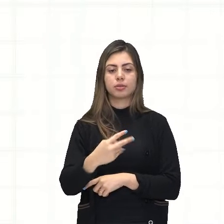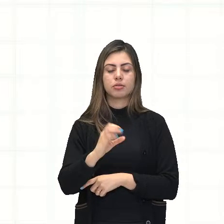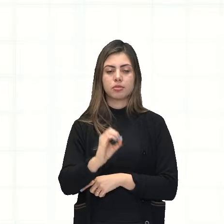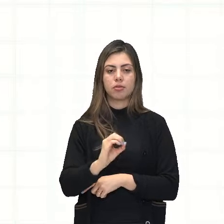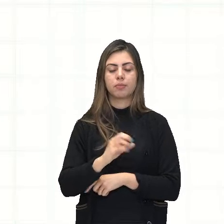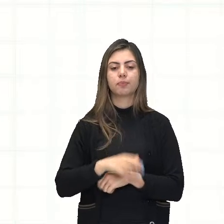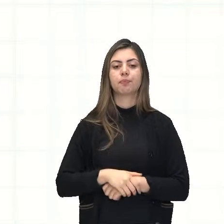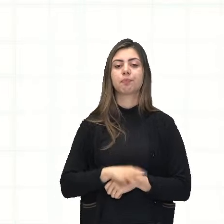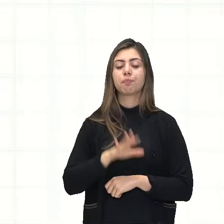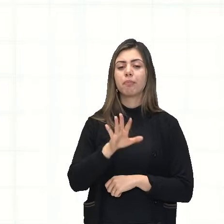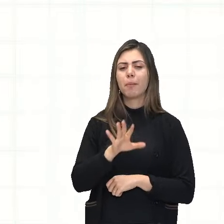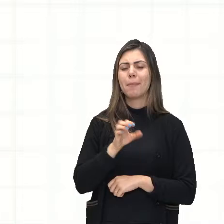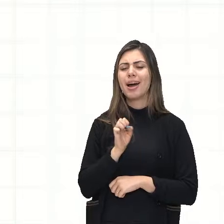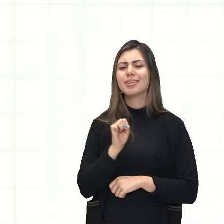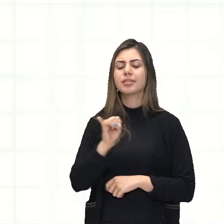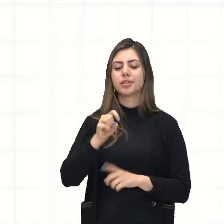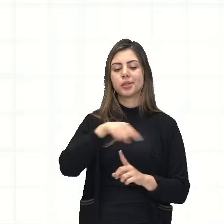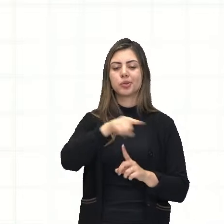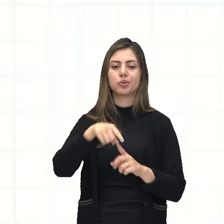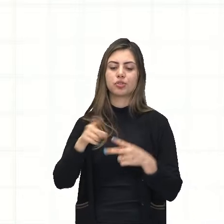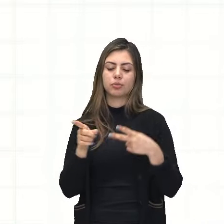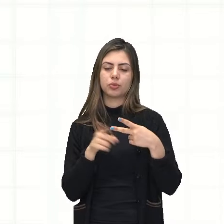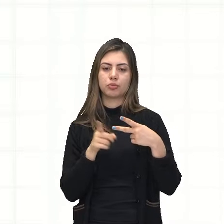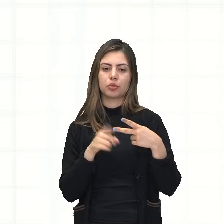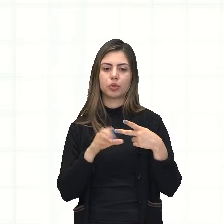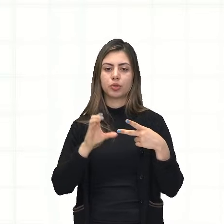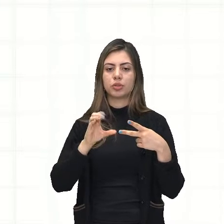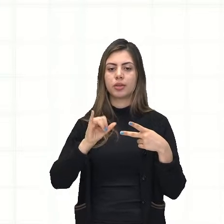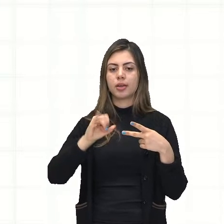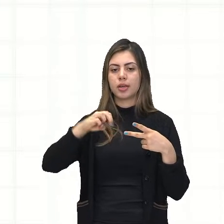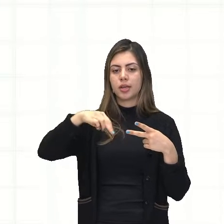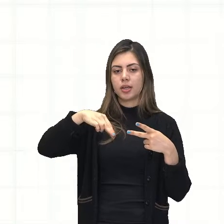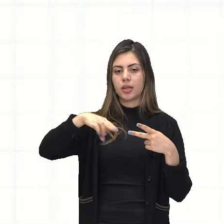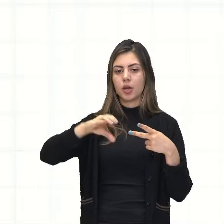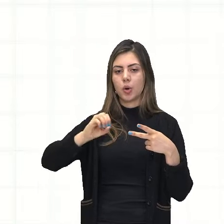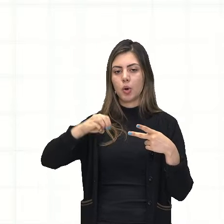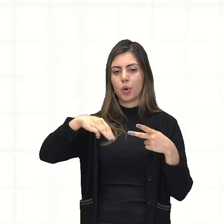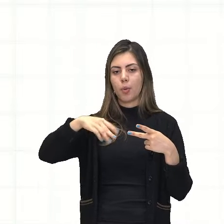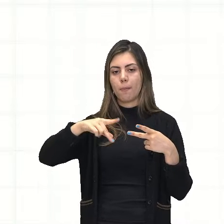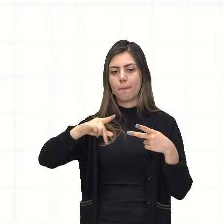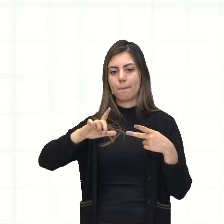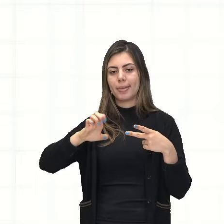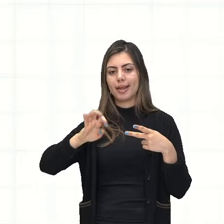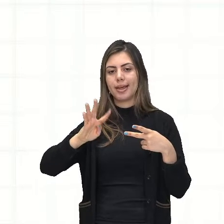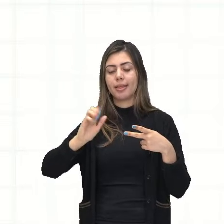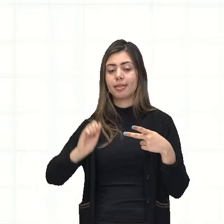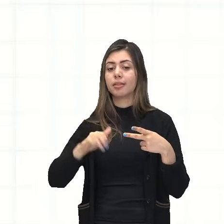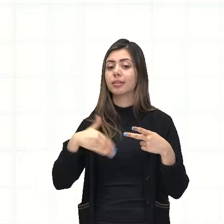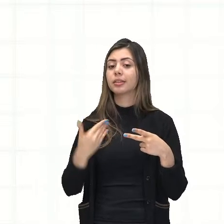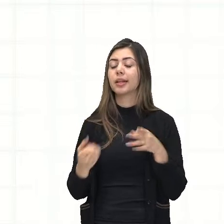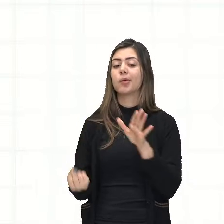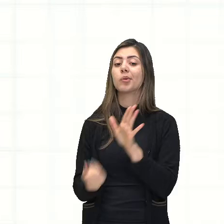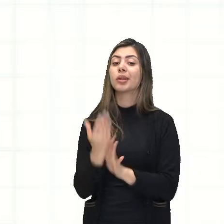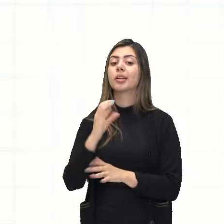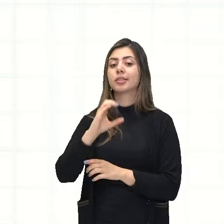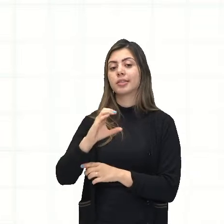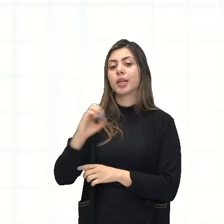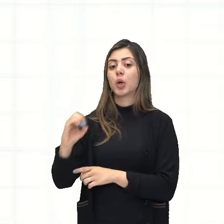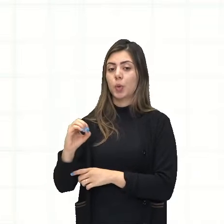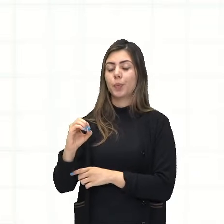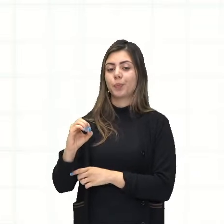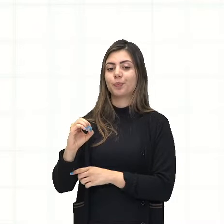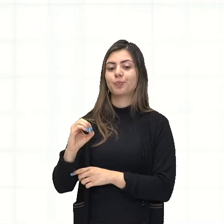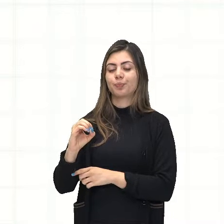for uma combustão incompleta, nós temos aí, ó, a liberação do monóxido de